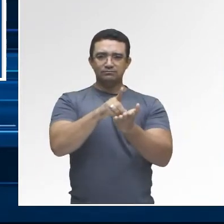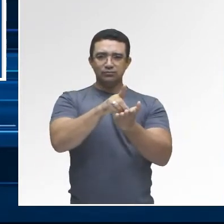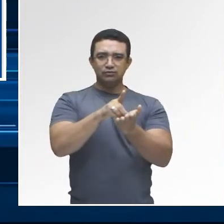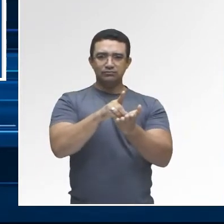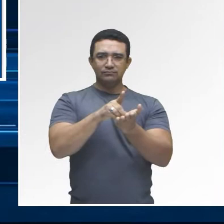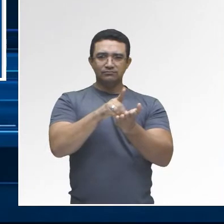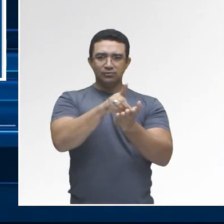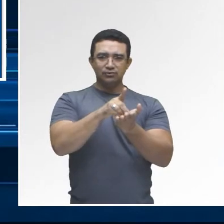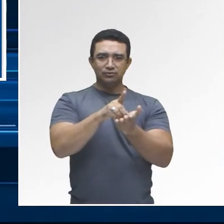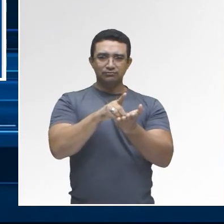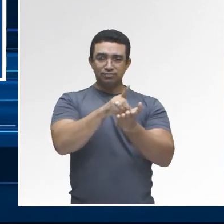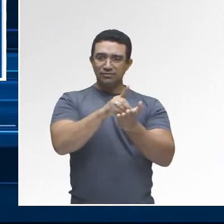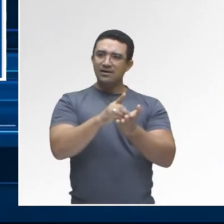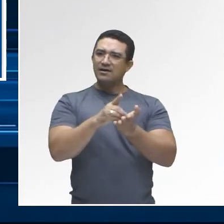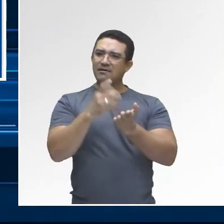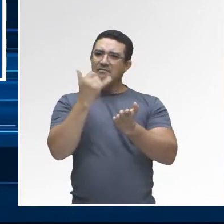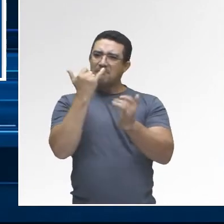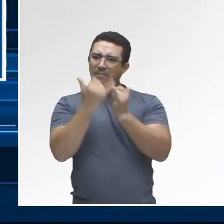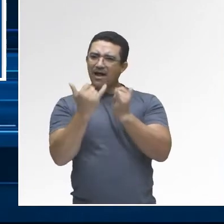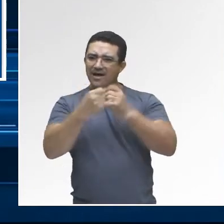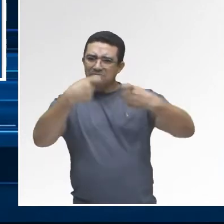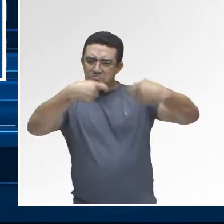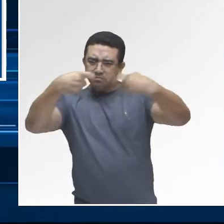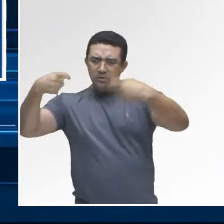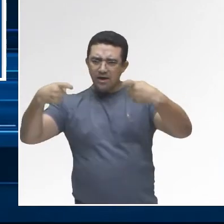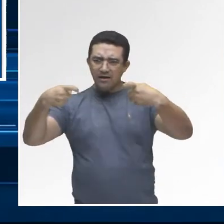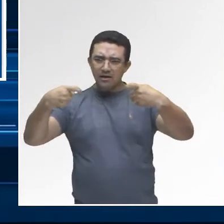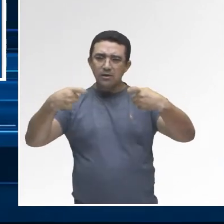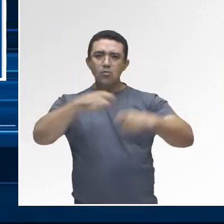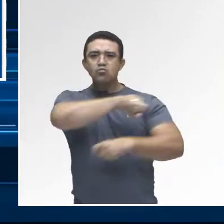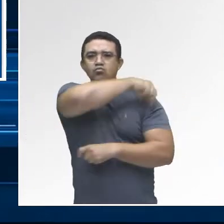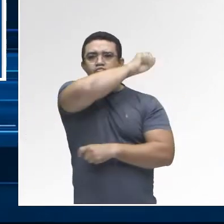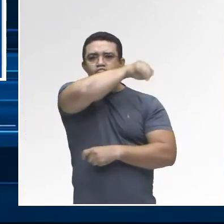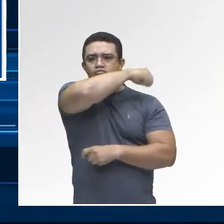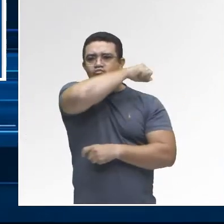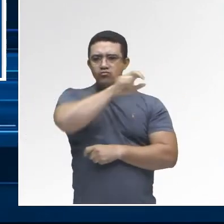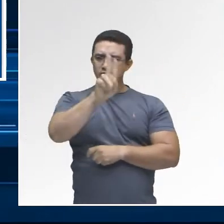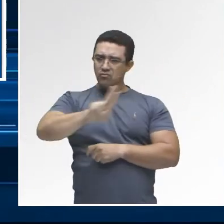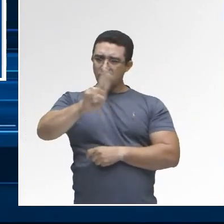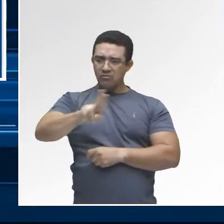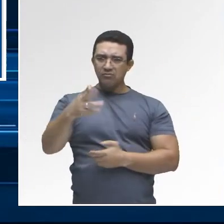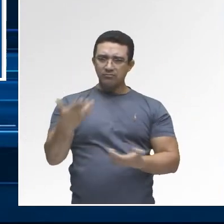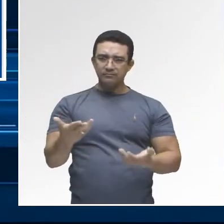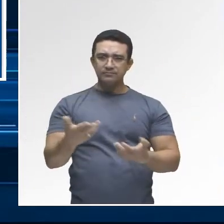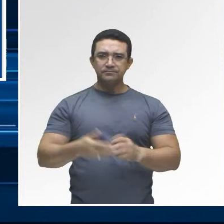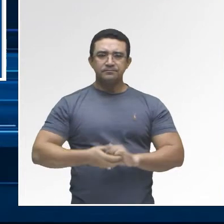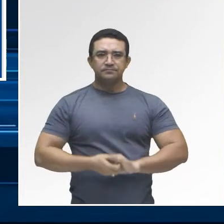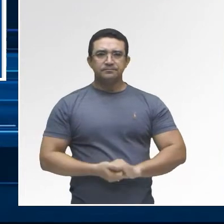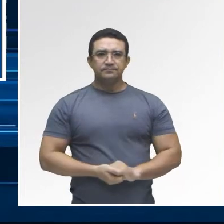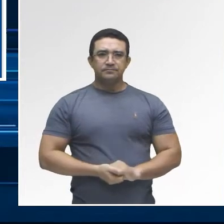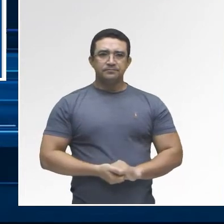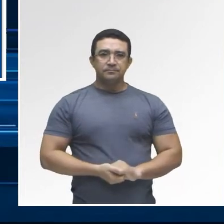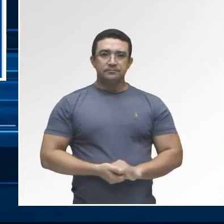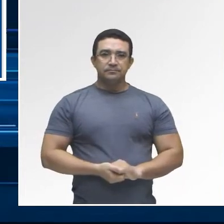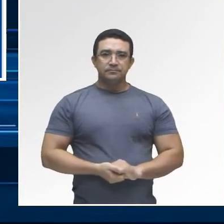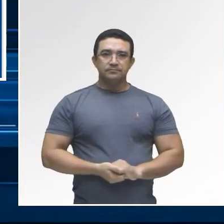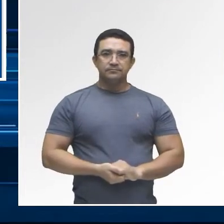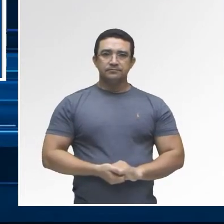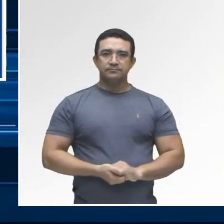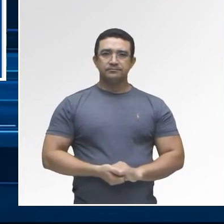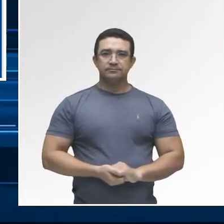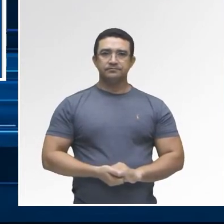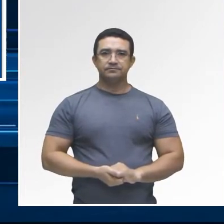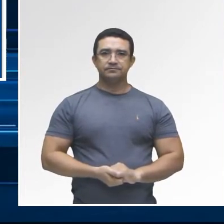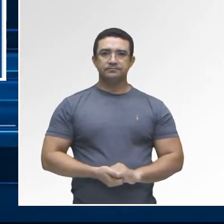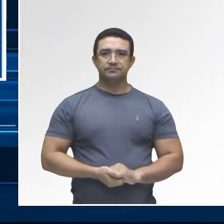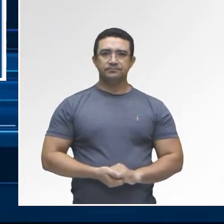guerra. Prosseguindo, nós vamos ver entre as conquistas dos plebeus, que são a criação dos tribunos da